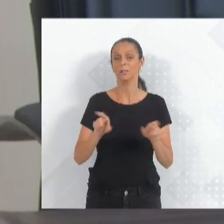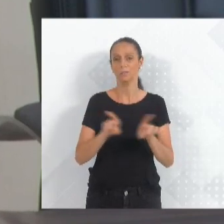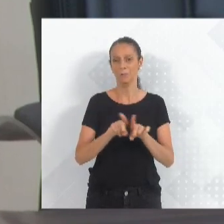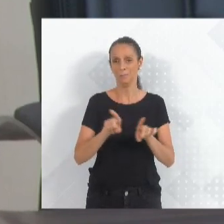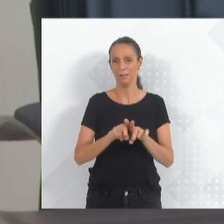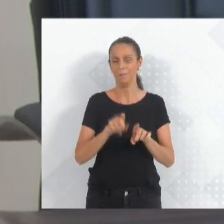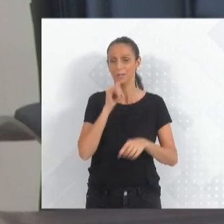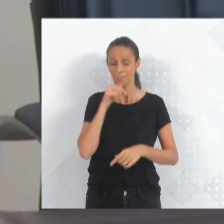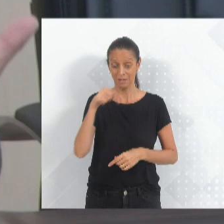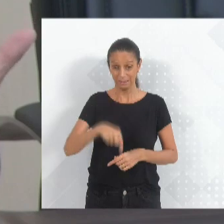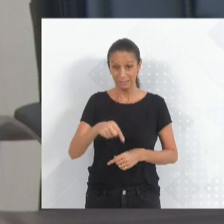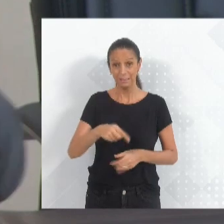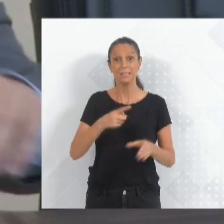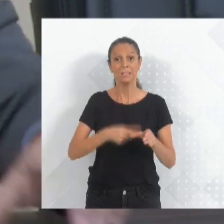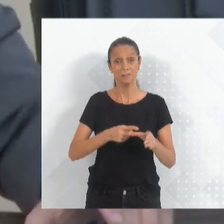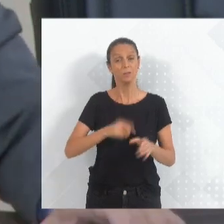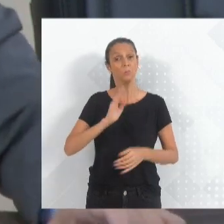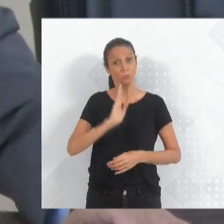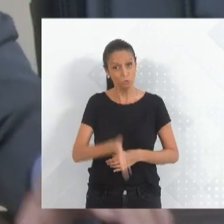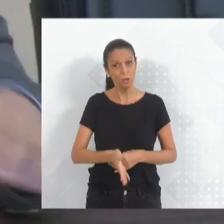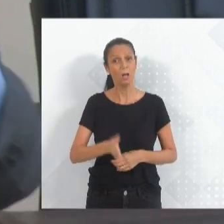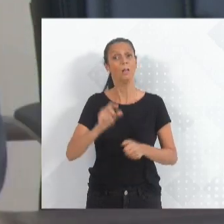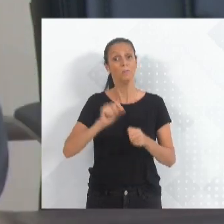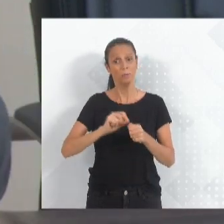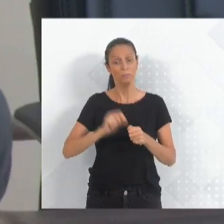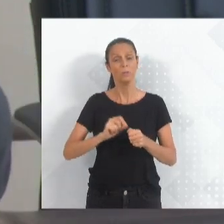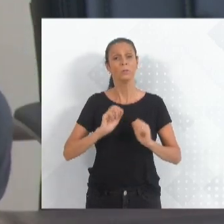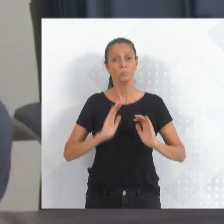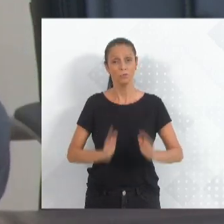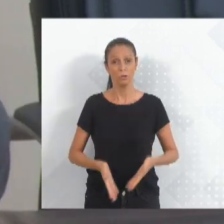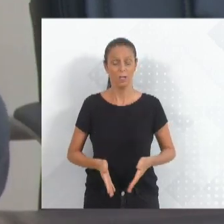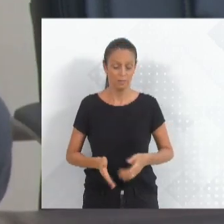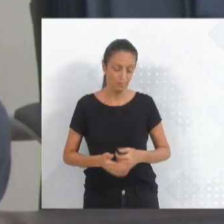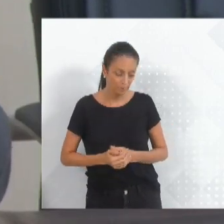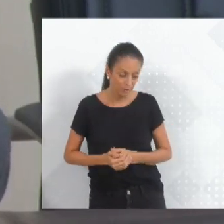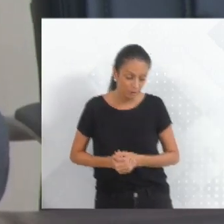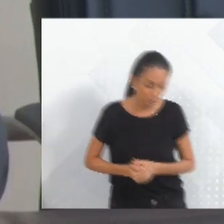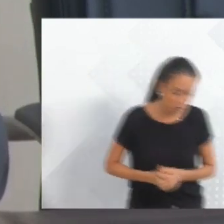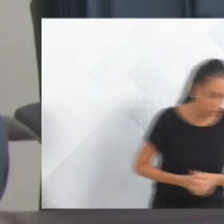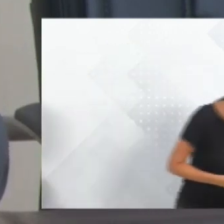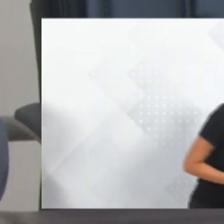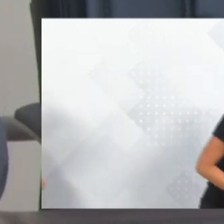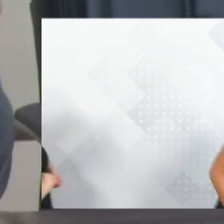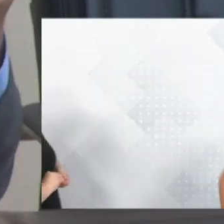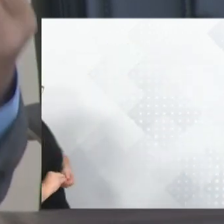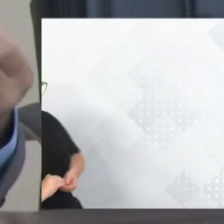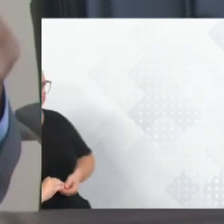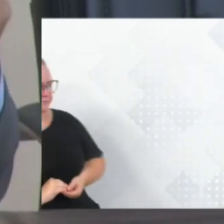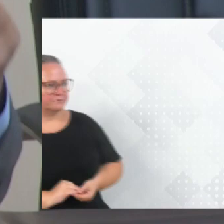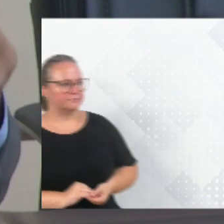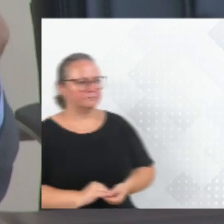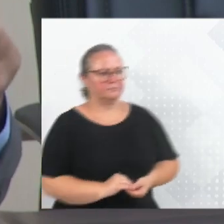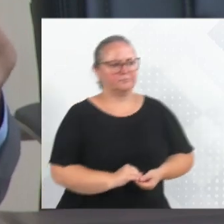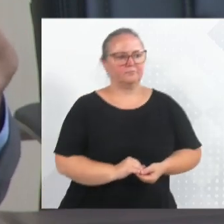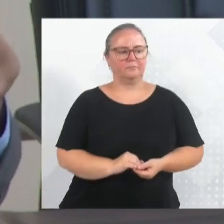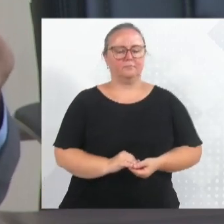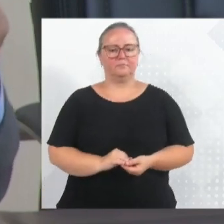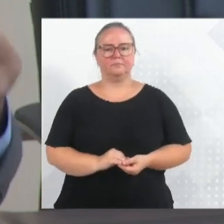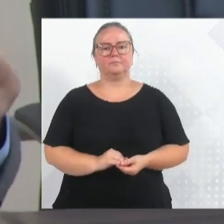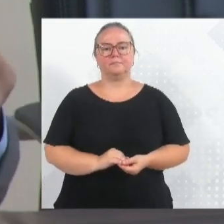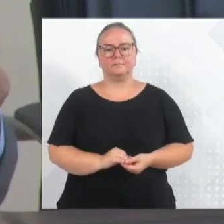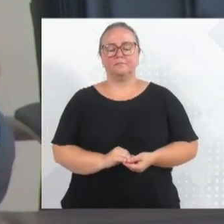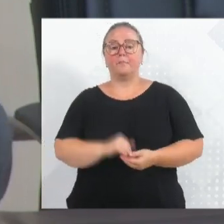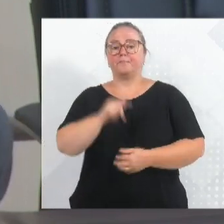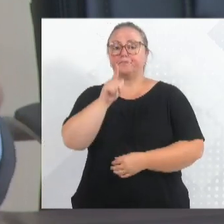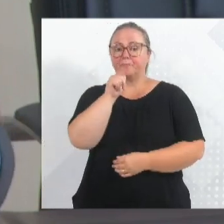água na nossa cidade já é feito, uma ou duas vezes, no máximo 2 vezes por dia. A água que é produzida,